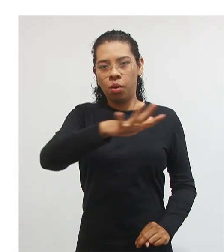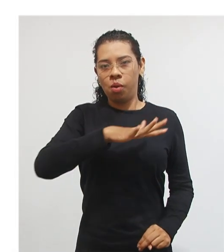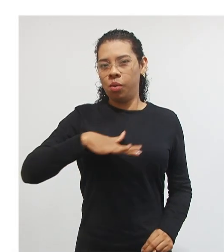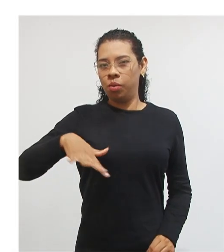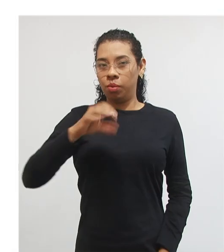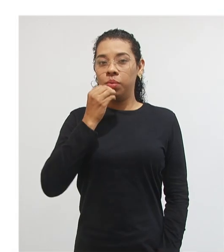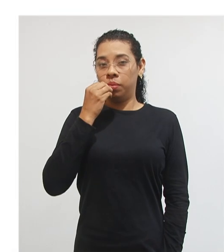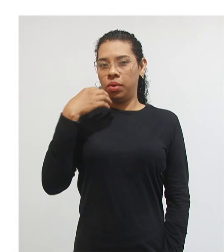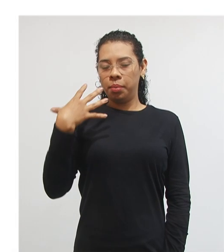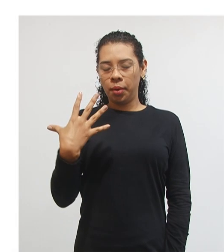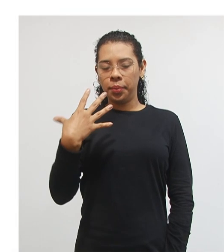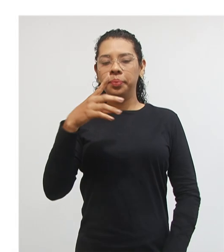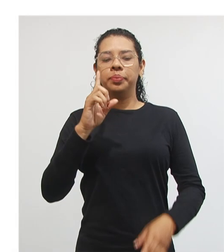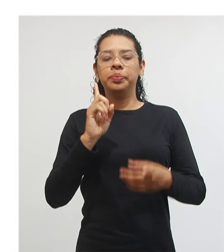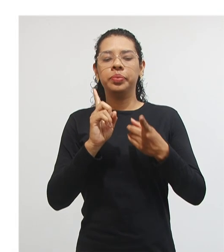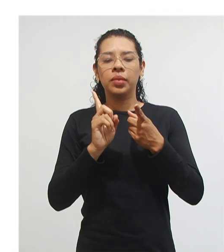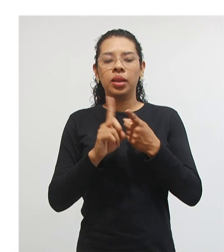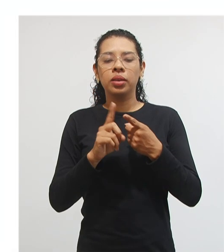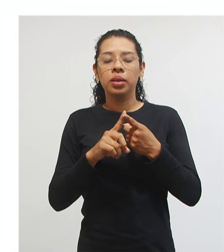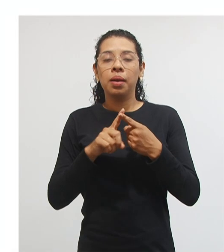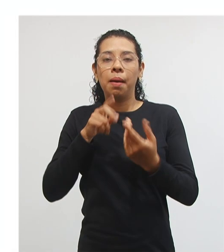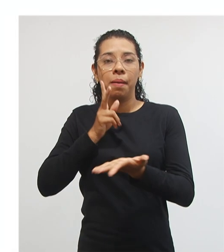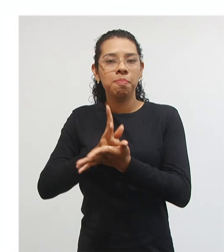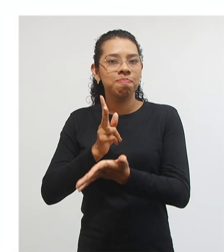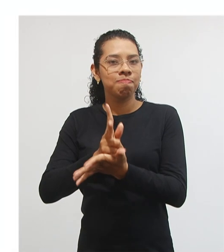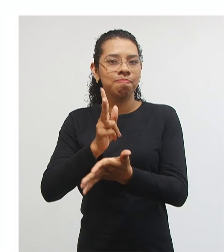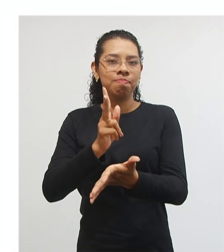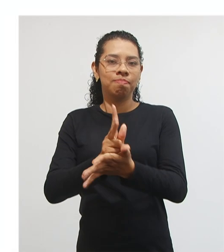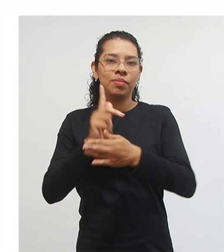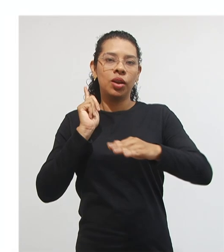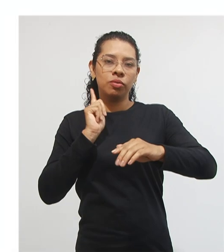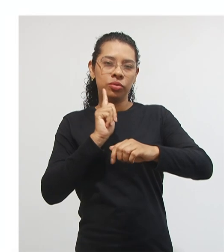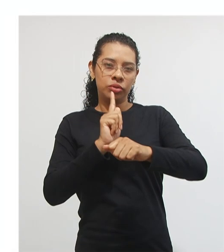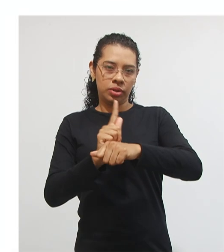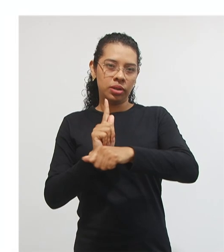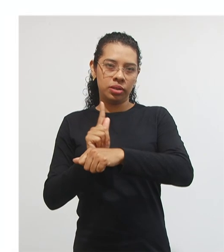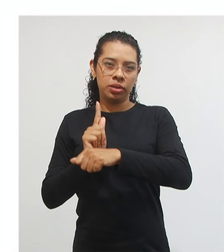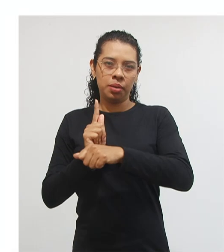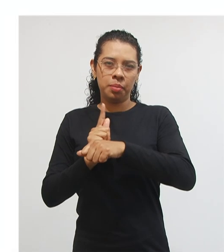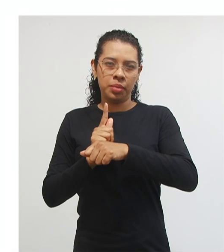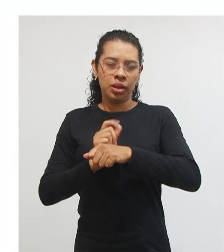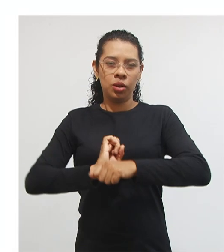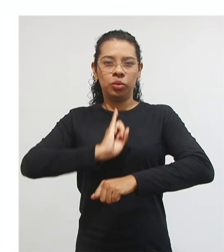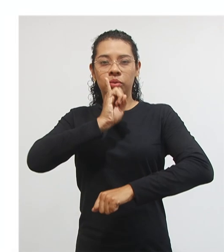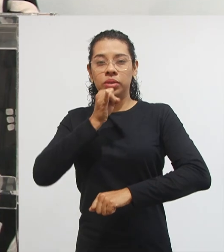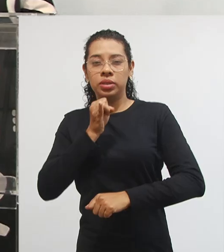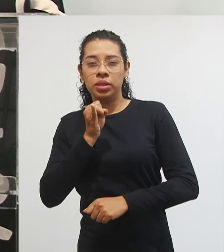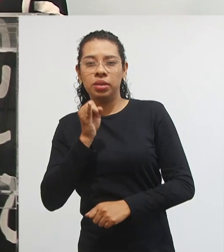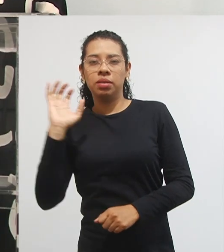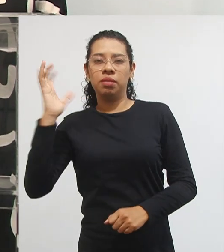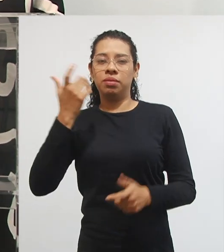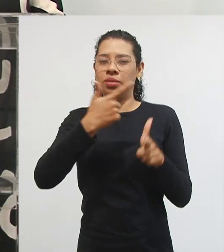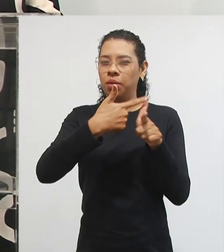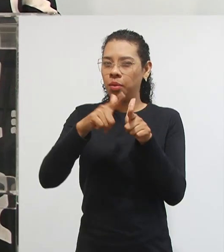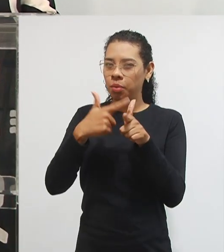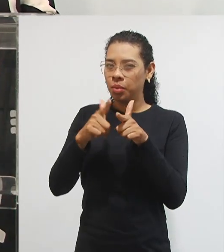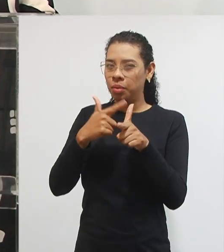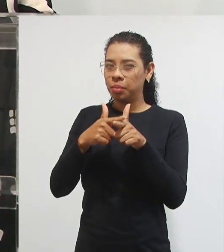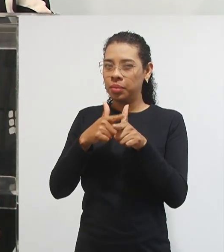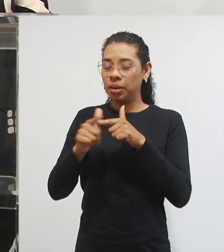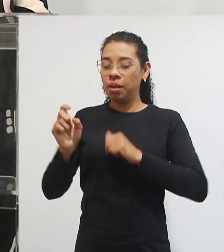público, né? E também trabalhar bem o gerenciamento de crises. Então, quando acontece alguma coisa ruim naquela